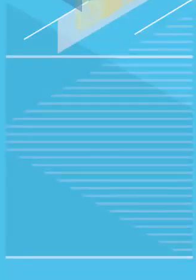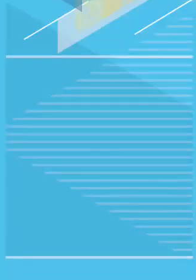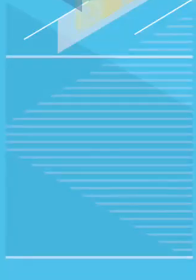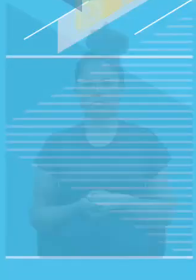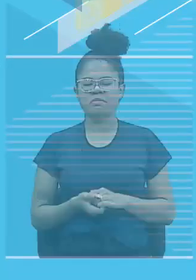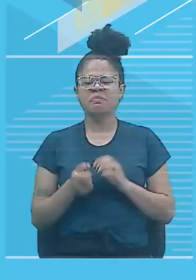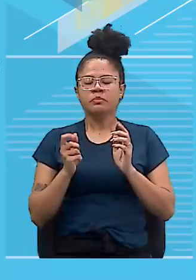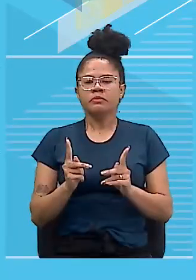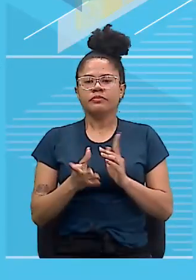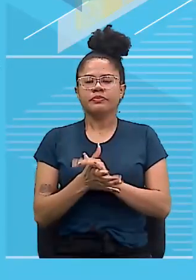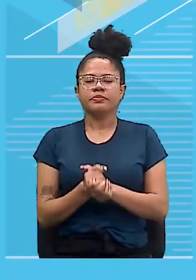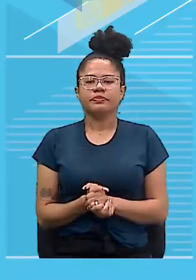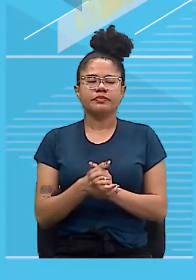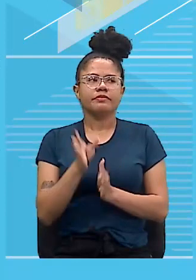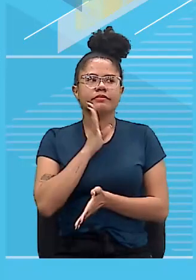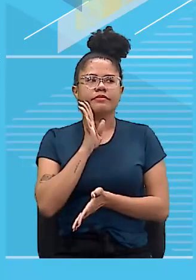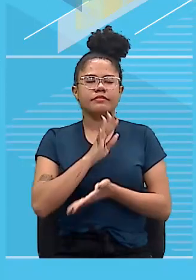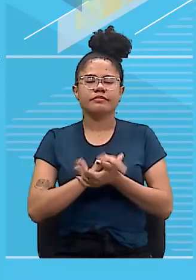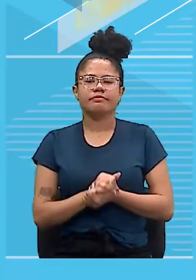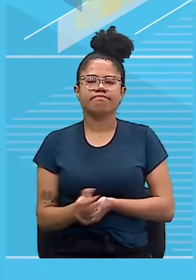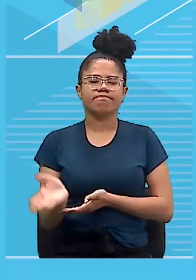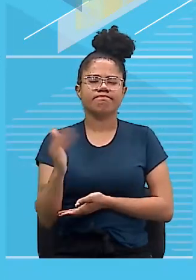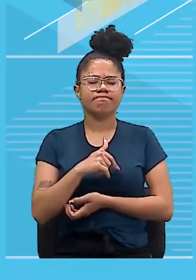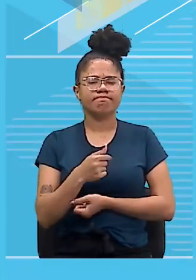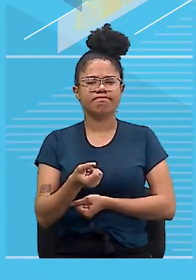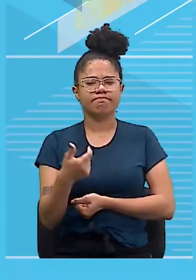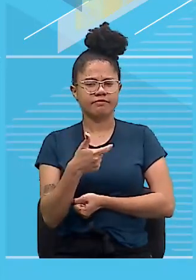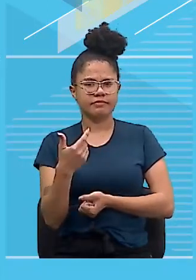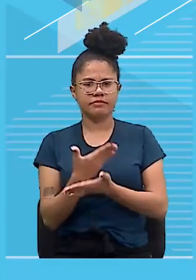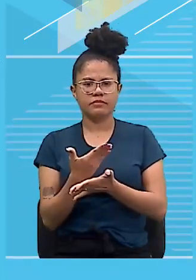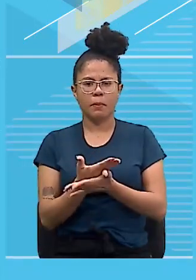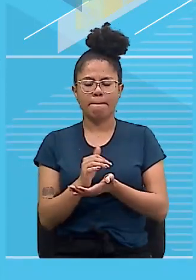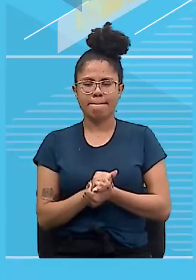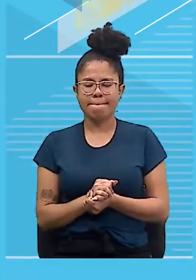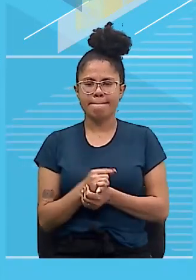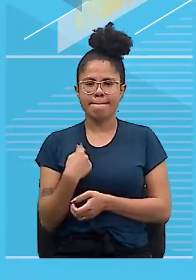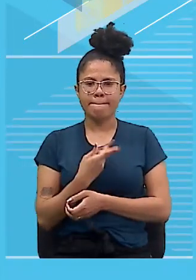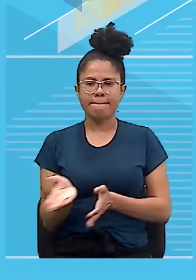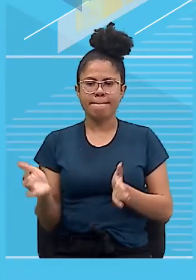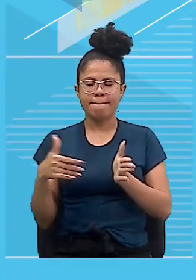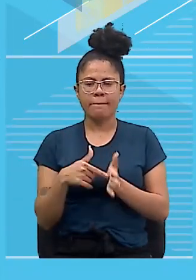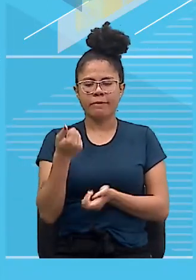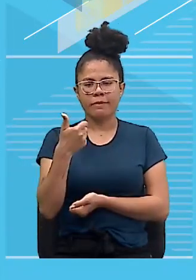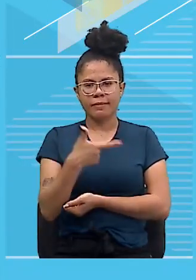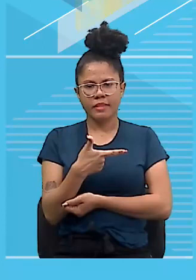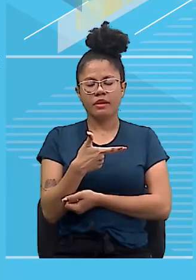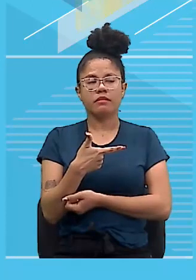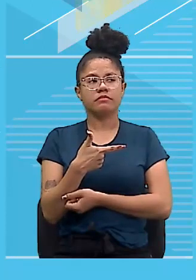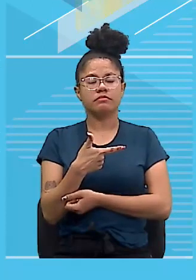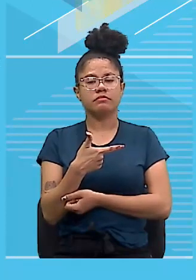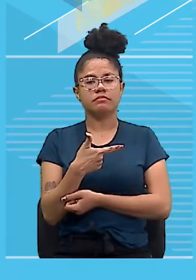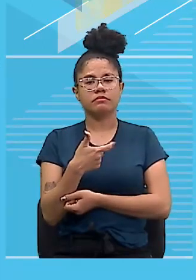beleza show de bola hein vamos para o segundo horário vamos lá hein vamos até 12:20 já já termina essa aula aí